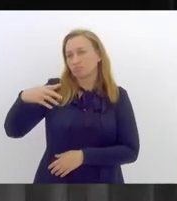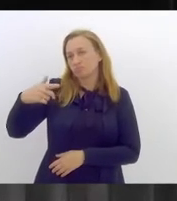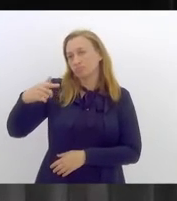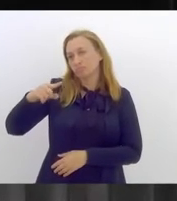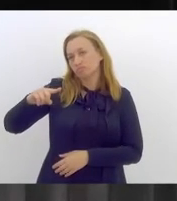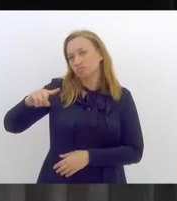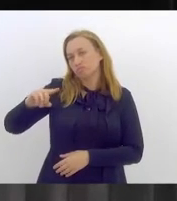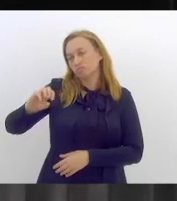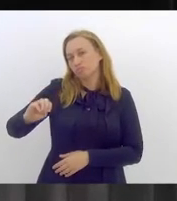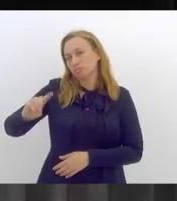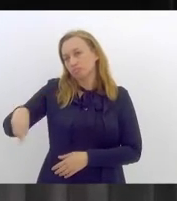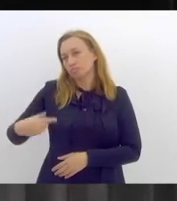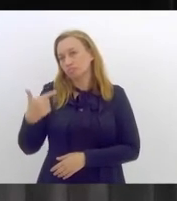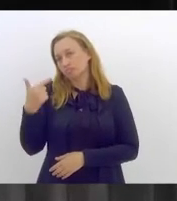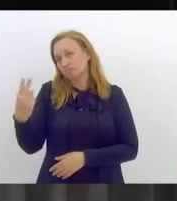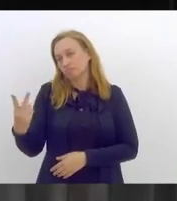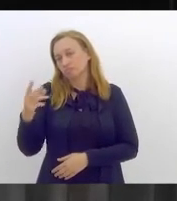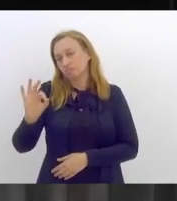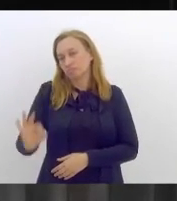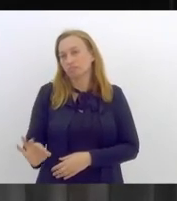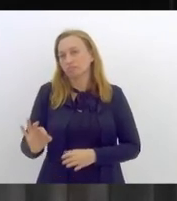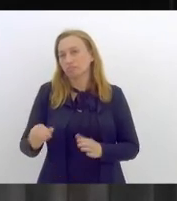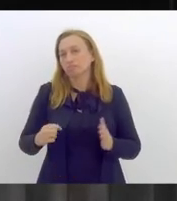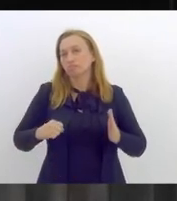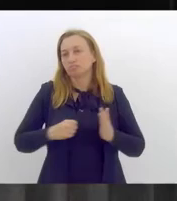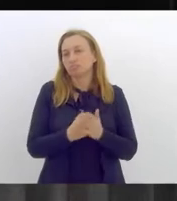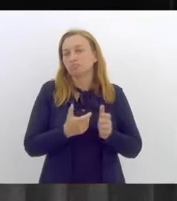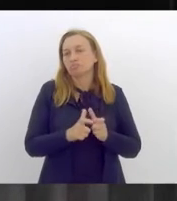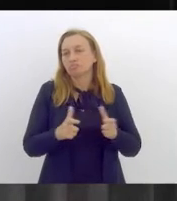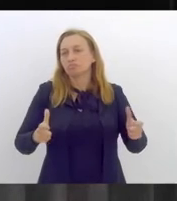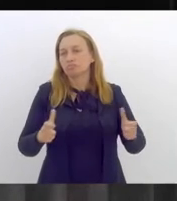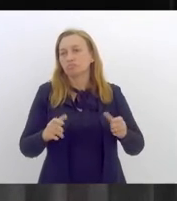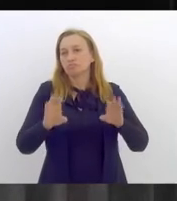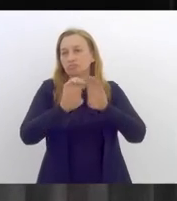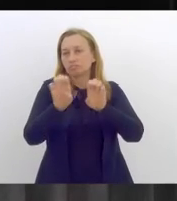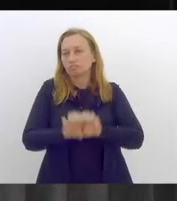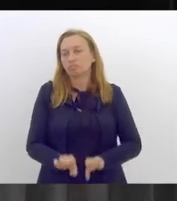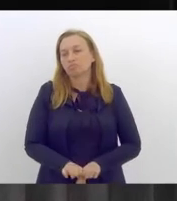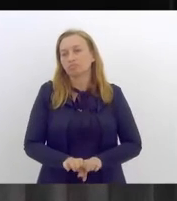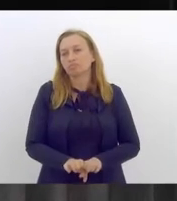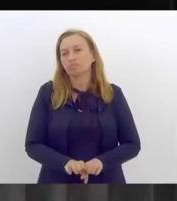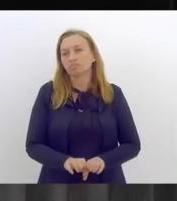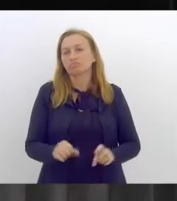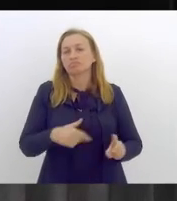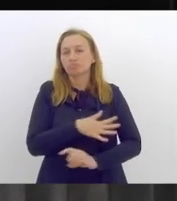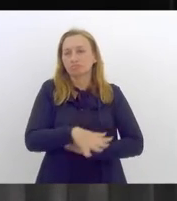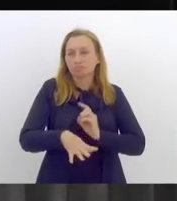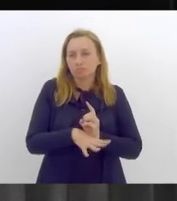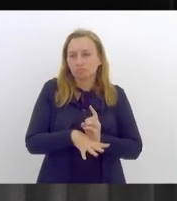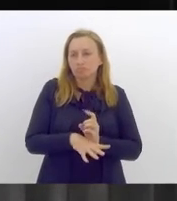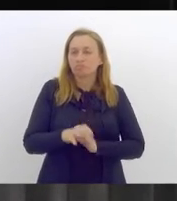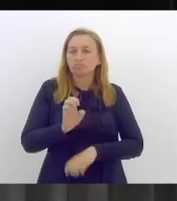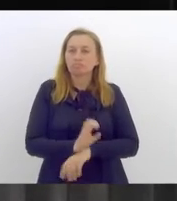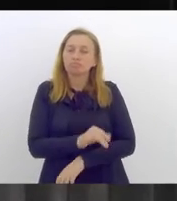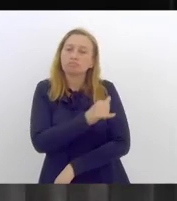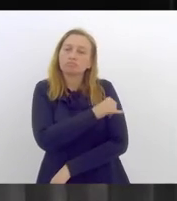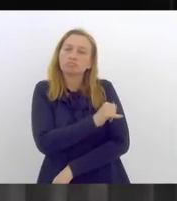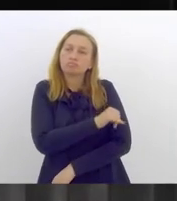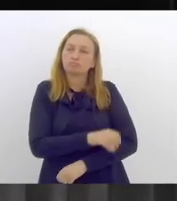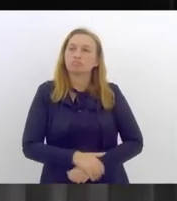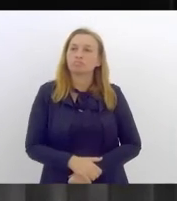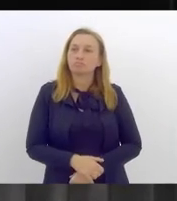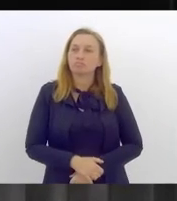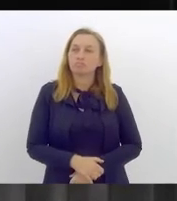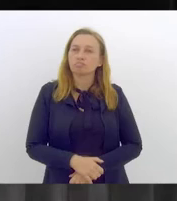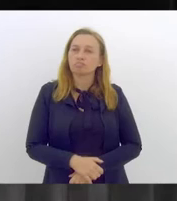40,2%. Isso é um impacto enorme em toda a estrutura da nossa sociedade, do nosso Estado do Rio de Janeiro.